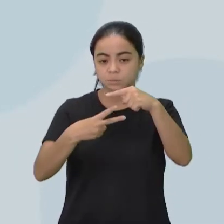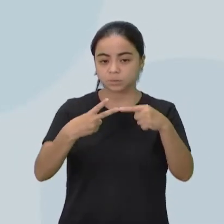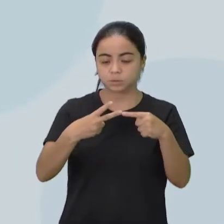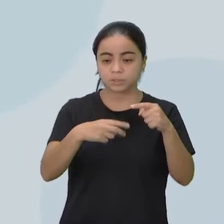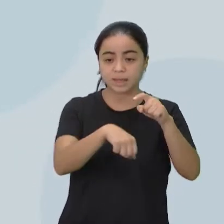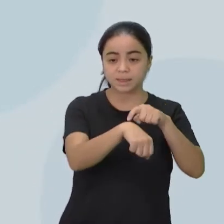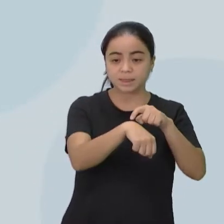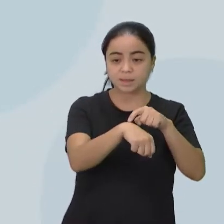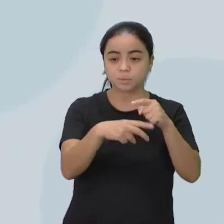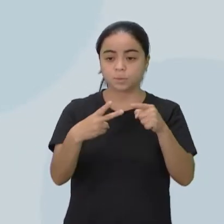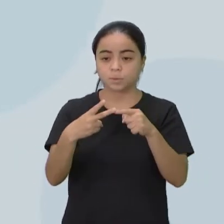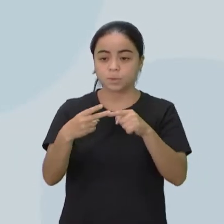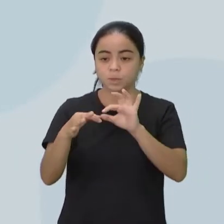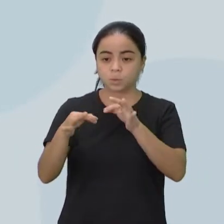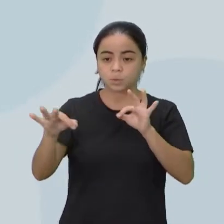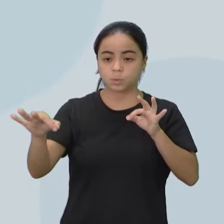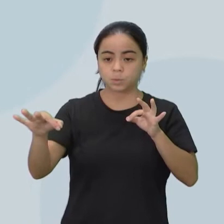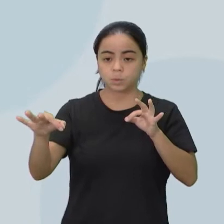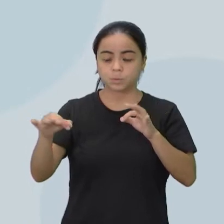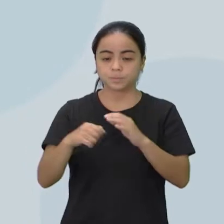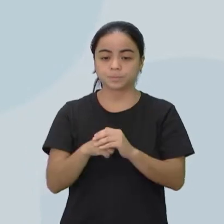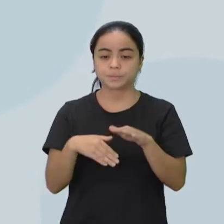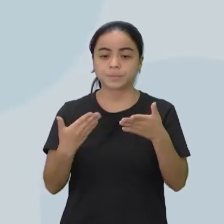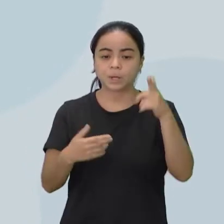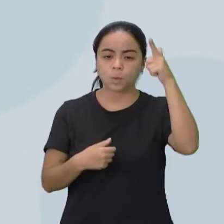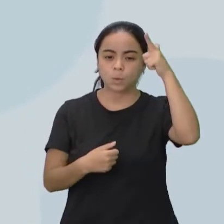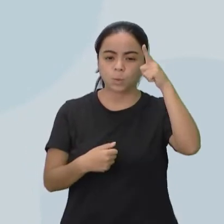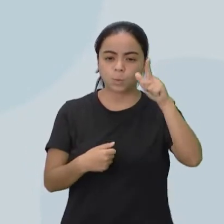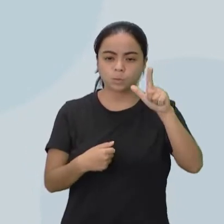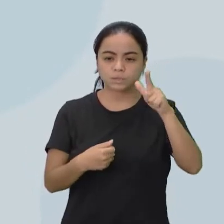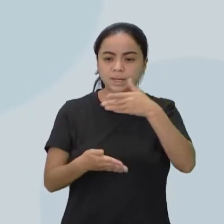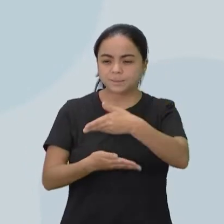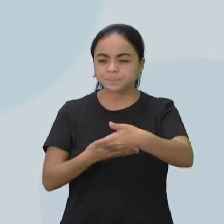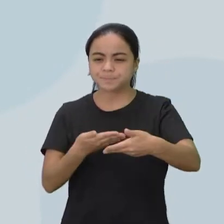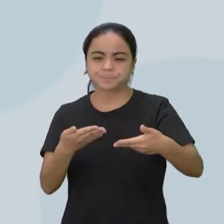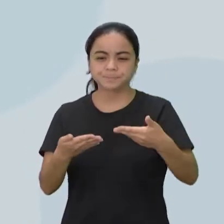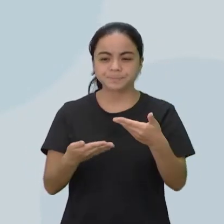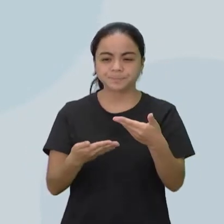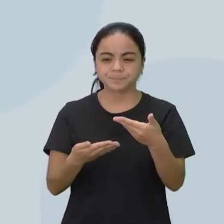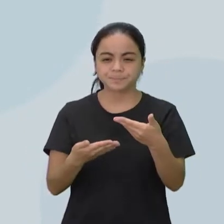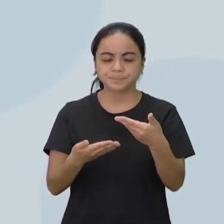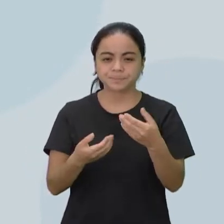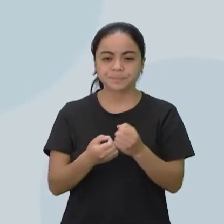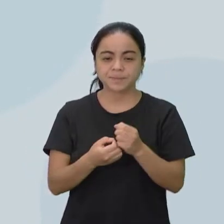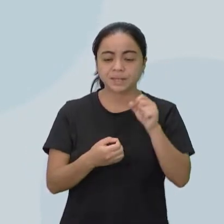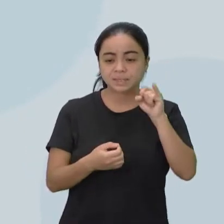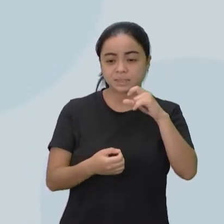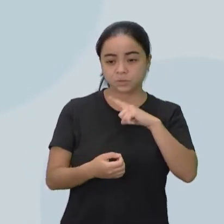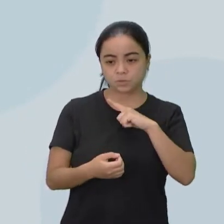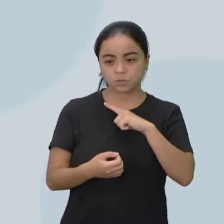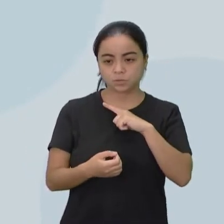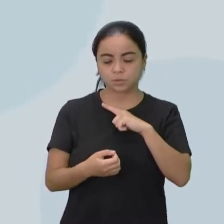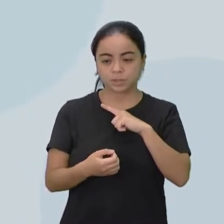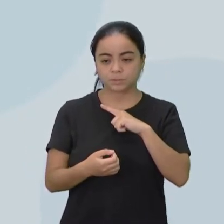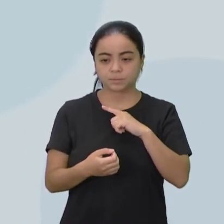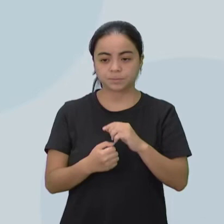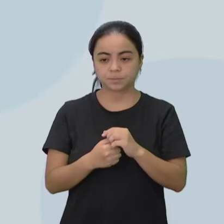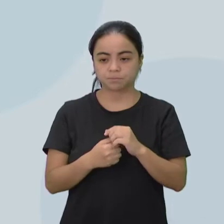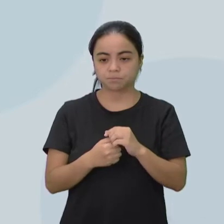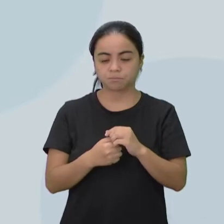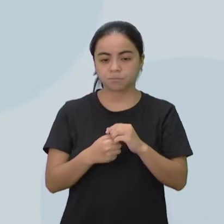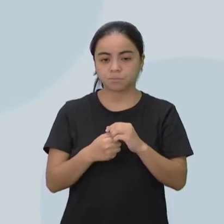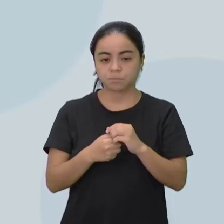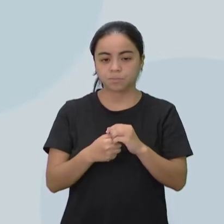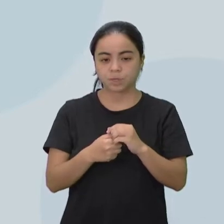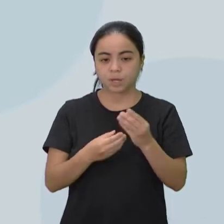segundo e também metro. A gente consegue fazer uma relação se tiver algumas condições. Então, na aula